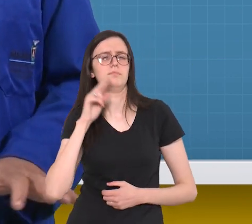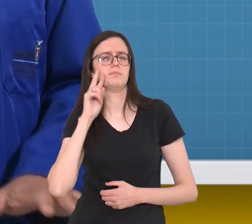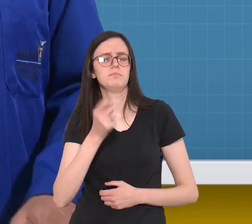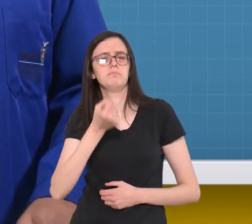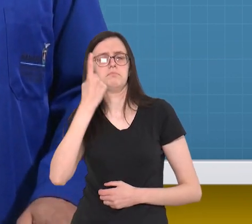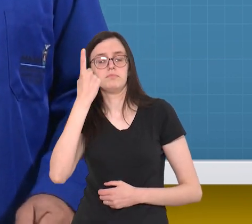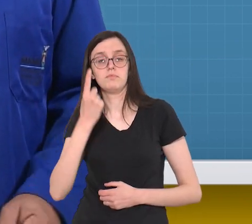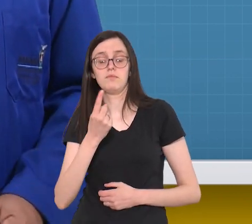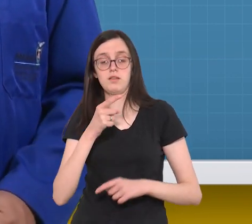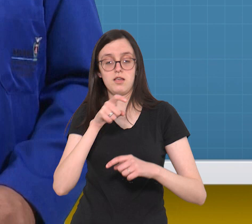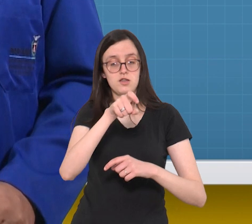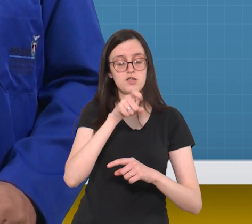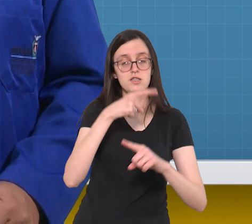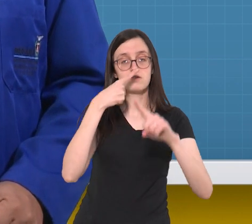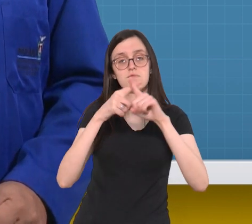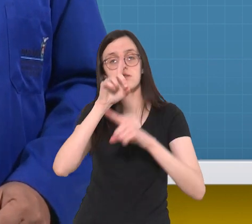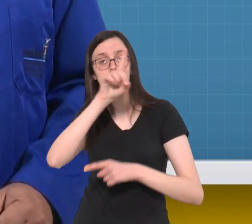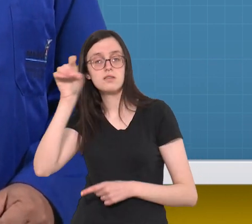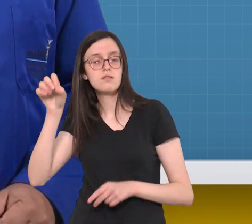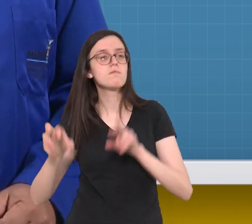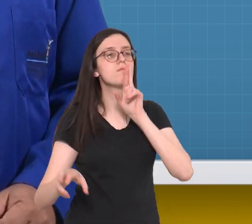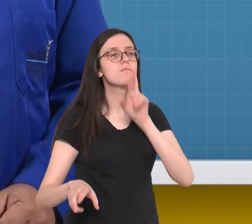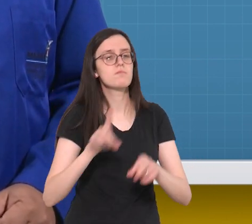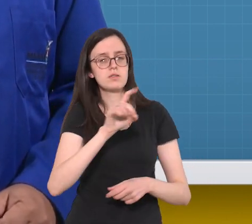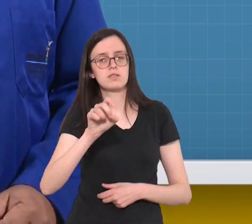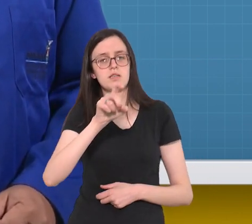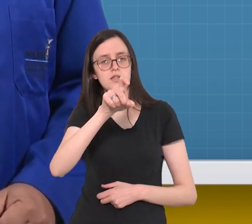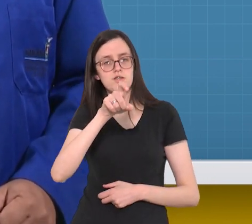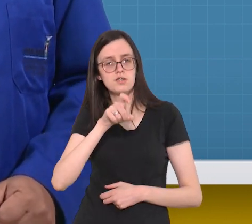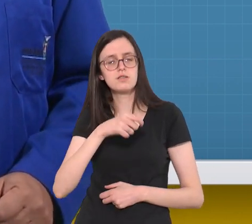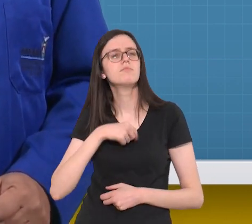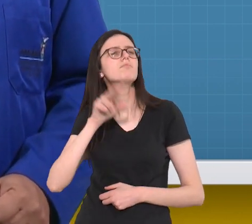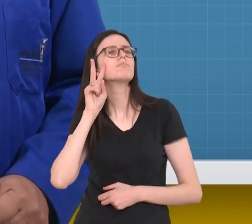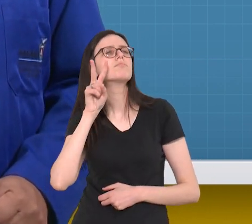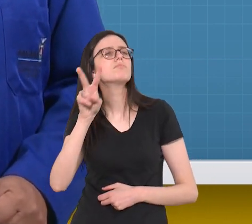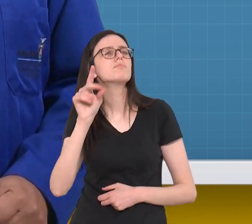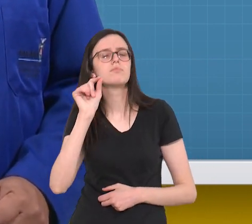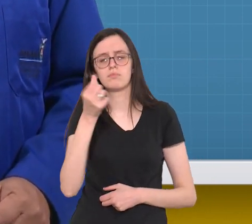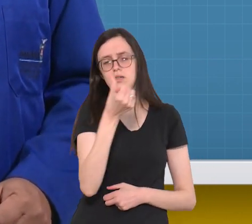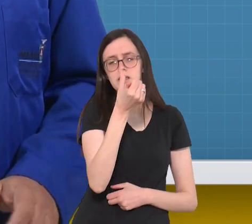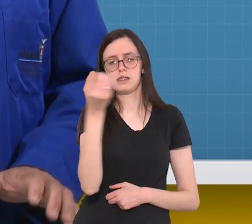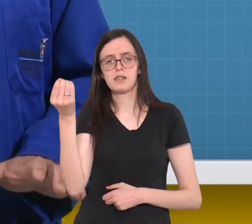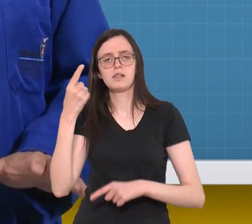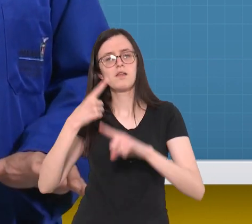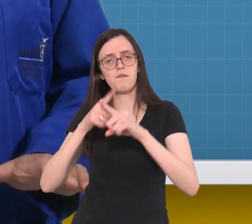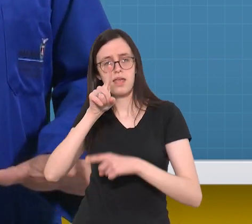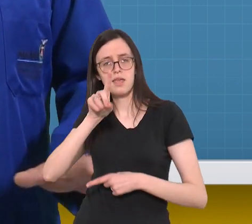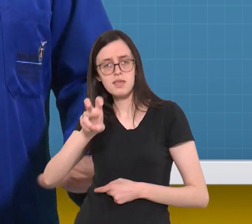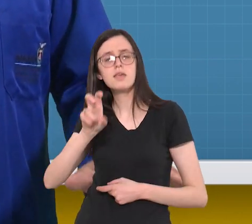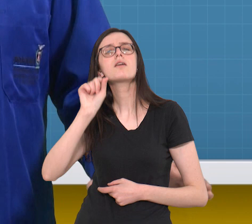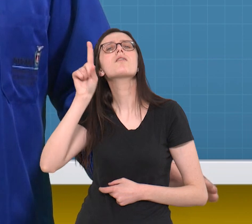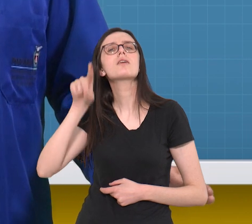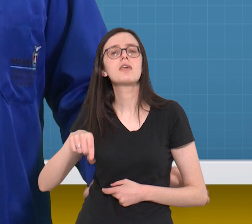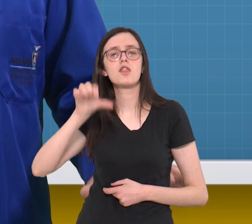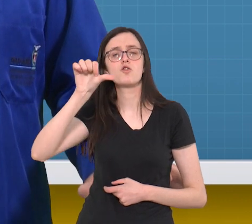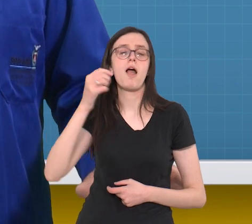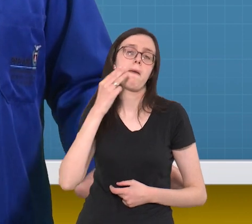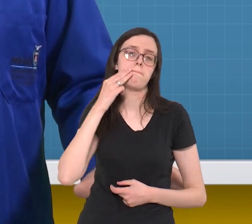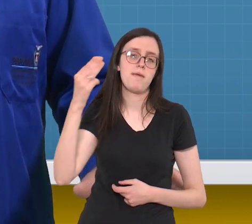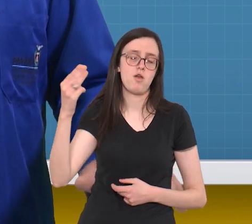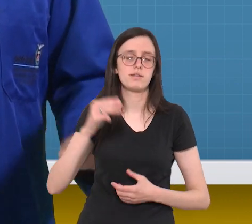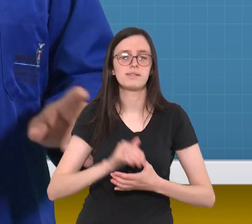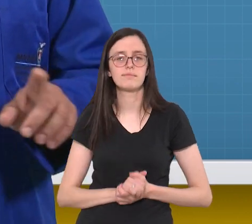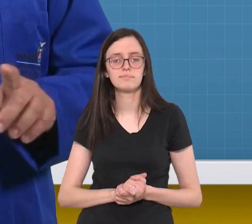100, 100x. 15 vezes 600 mil, 9 milhões. Montada a